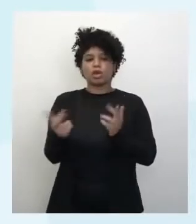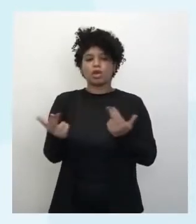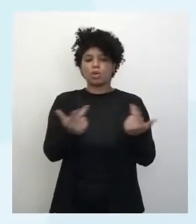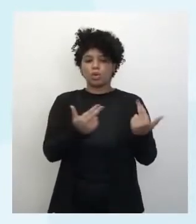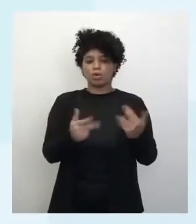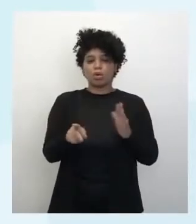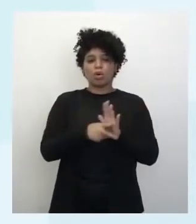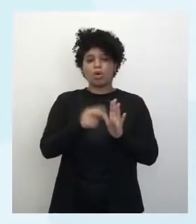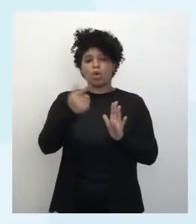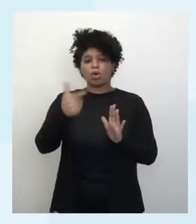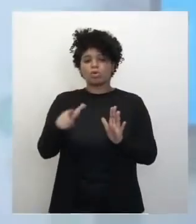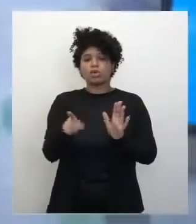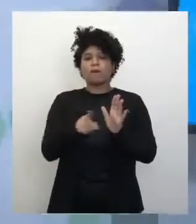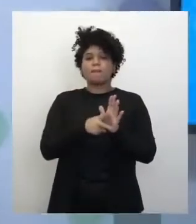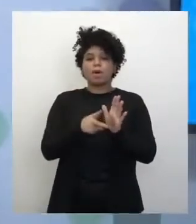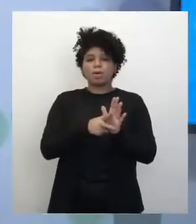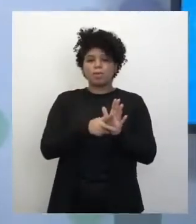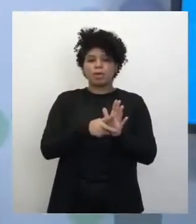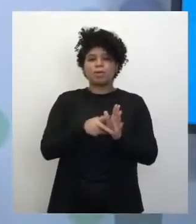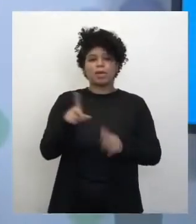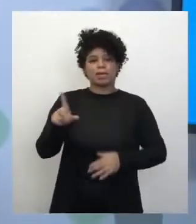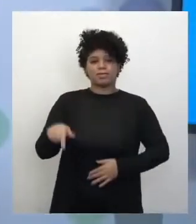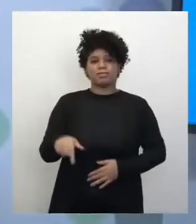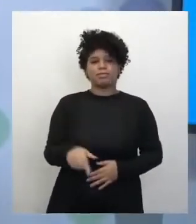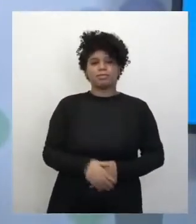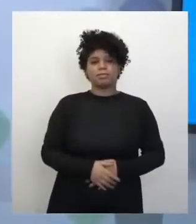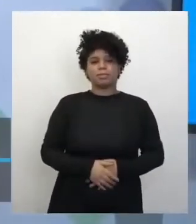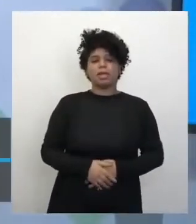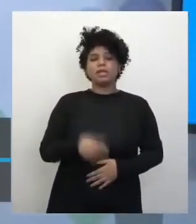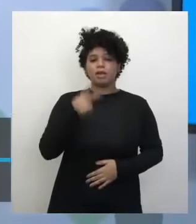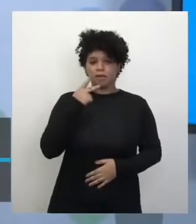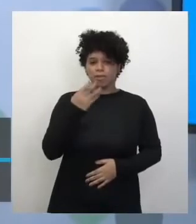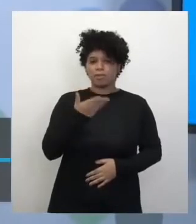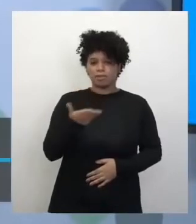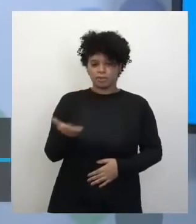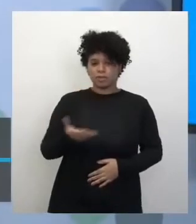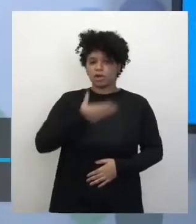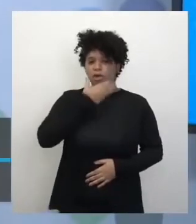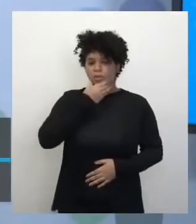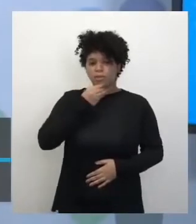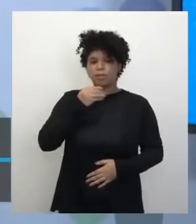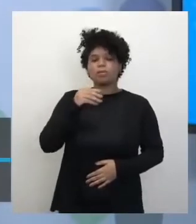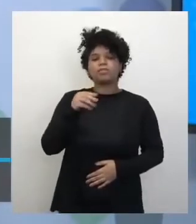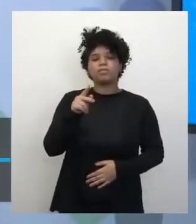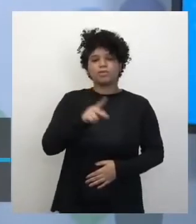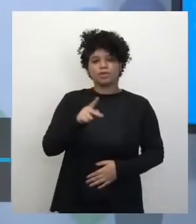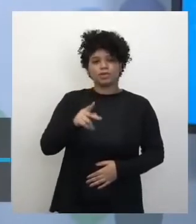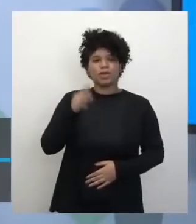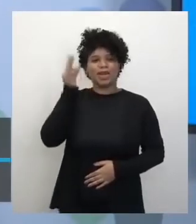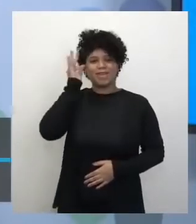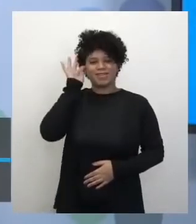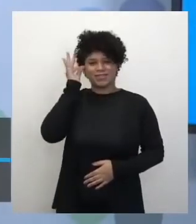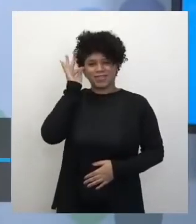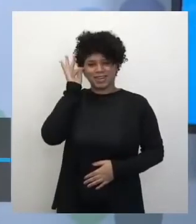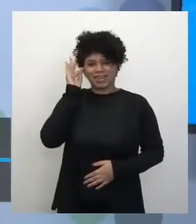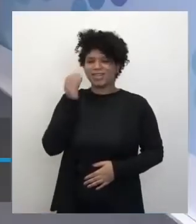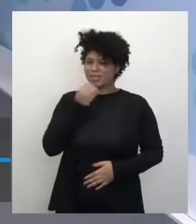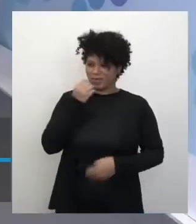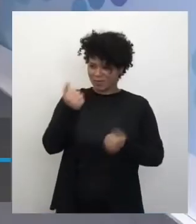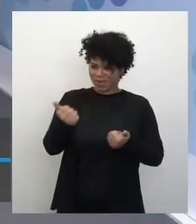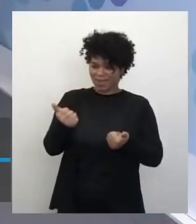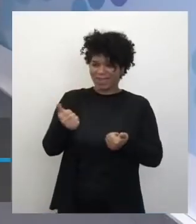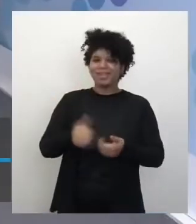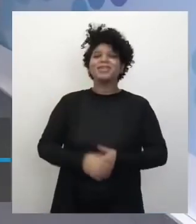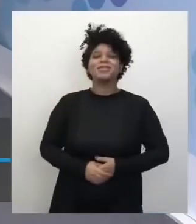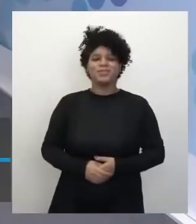ou em outra modalidade. Então, como eu mencionei, o professor Mauro, que é o professor do nono ano, está aqui conosco. Tudo bem, professor